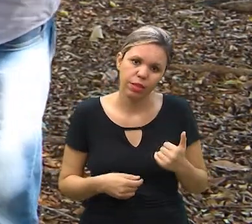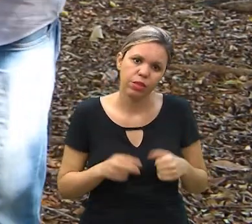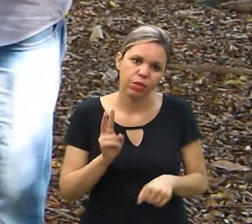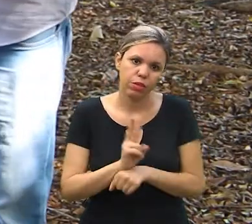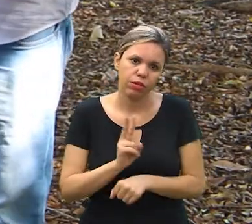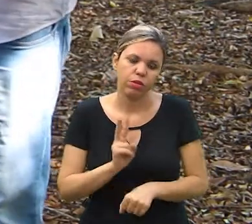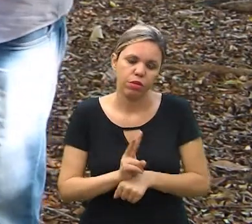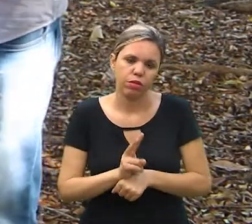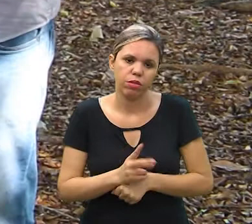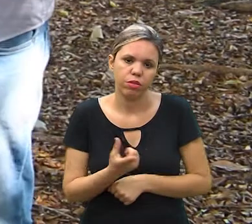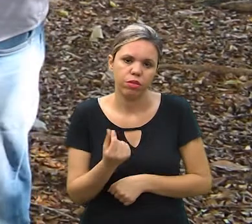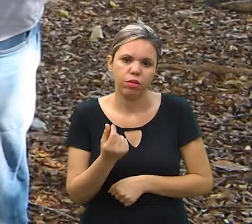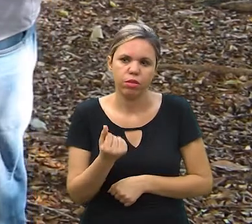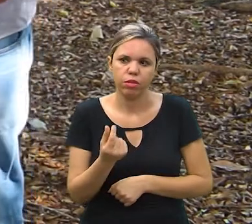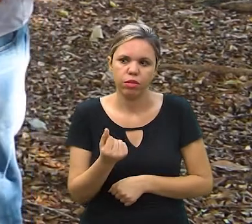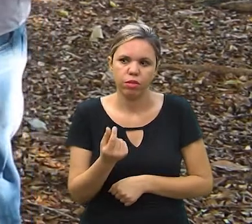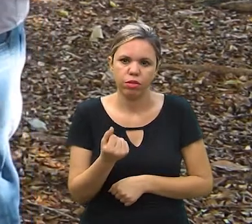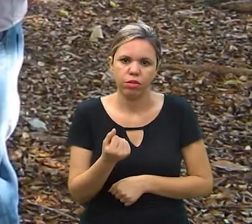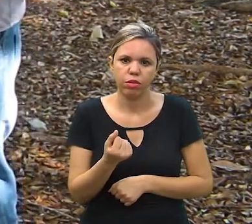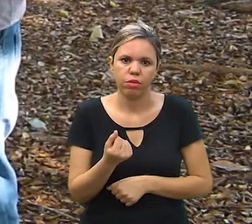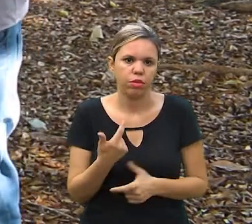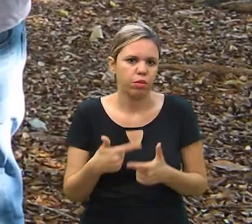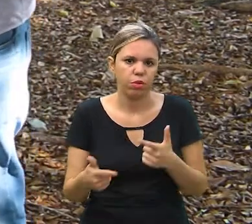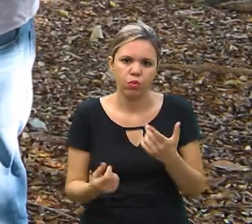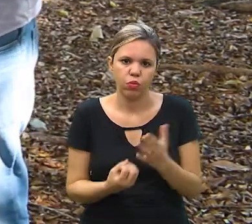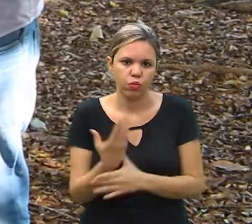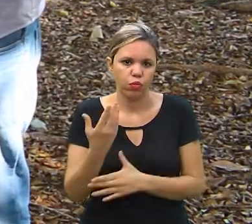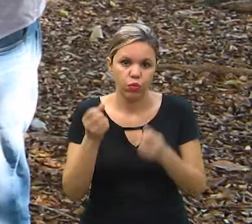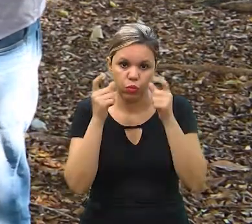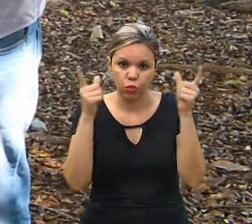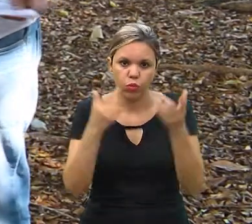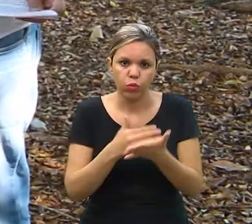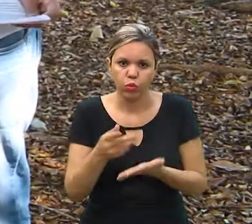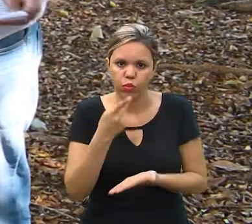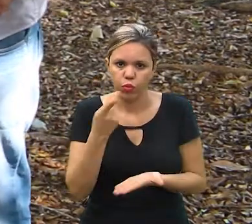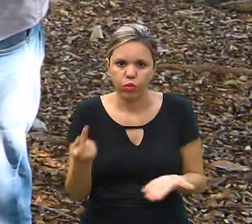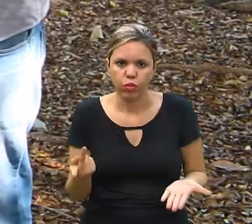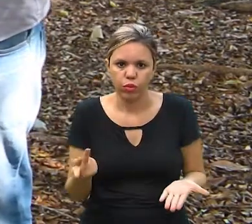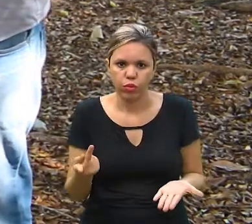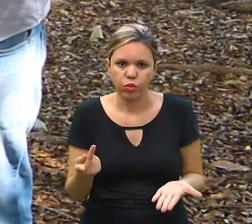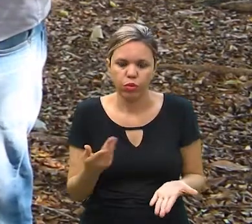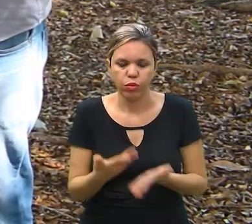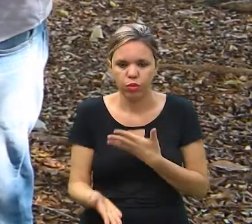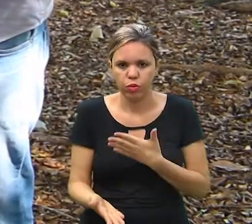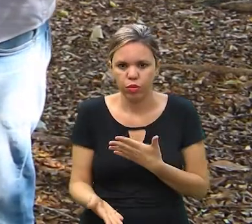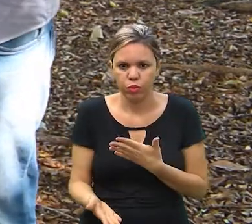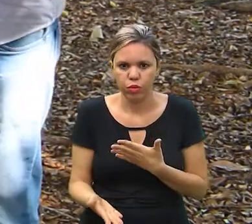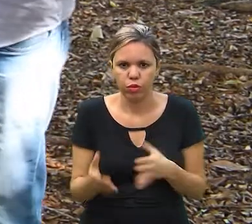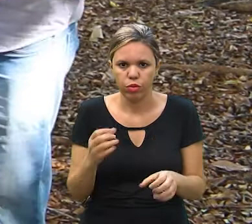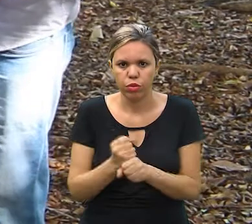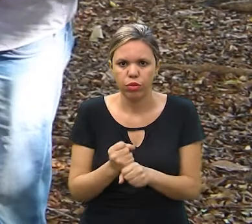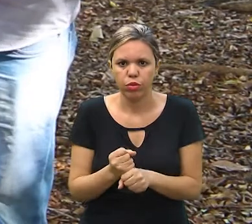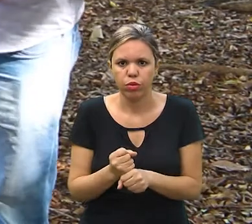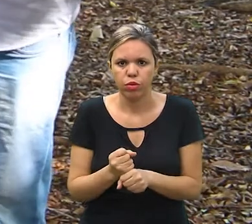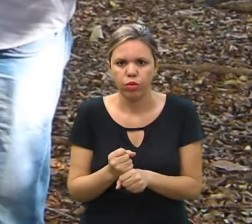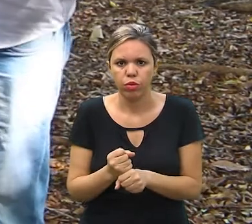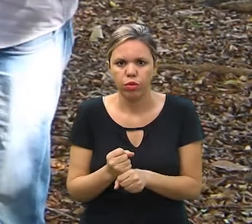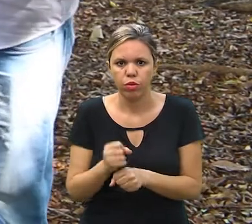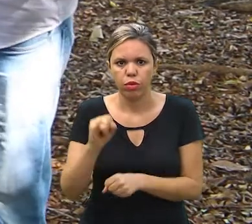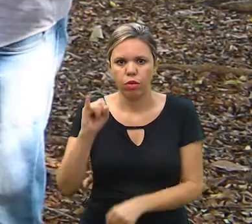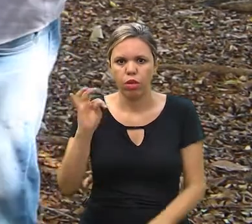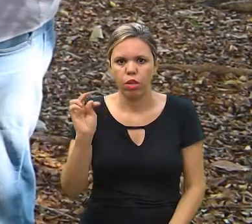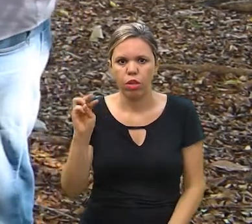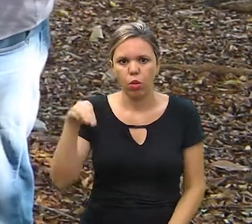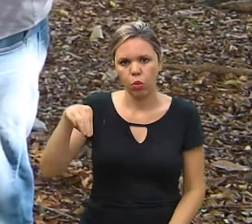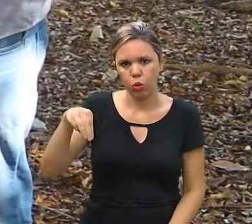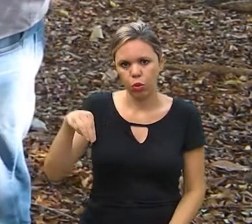cuidar exatamente do dinheiro para não acontecer justamente um imprevisto, como a gente disse no começo, e aí se perder nas contas. Hilton